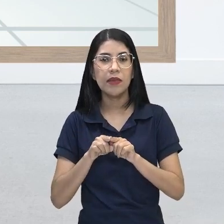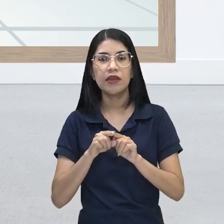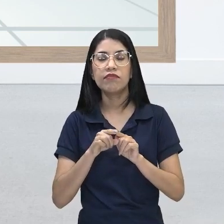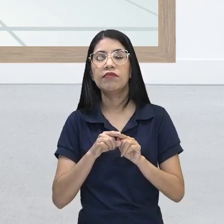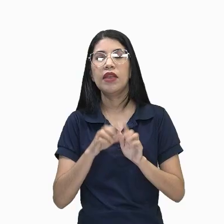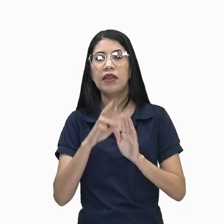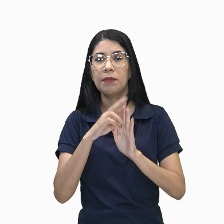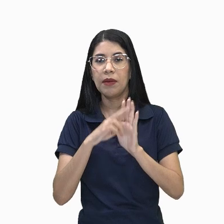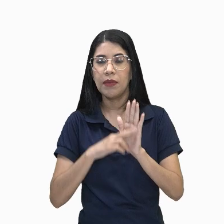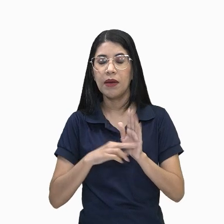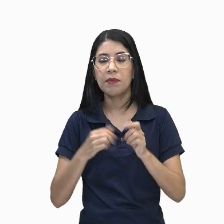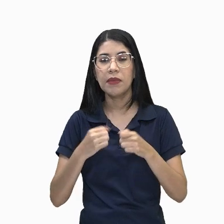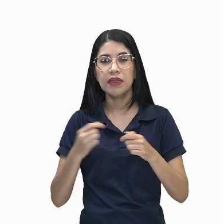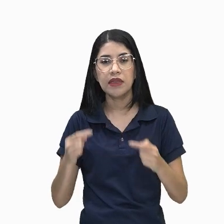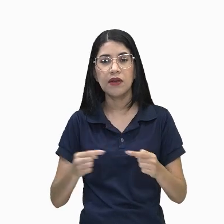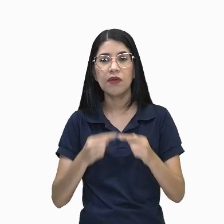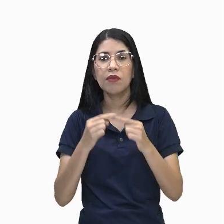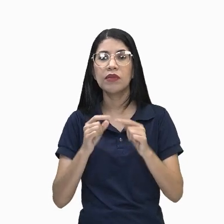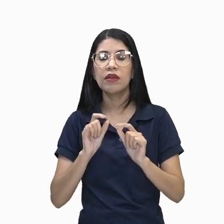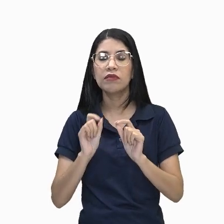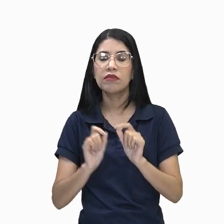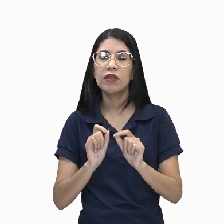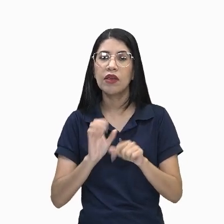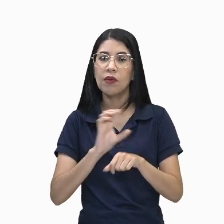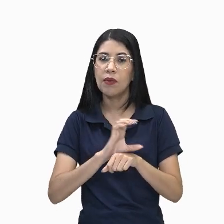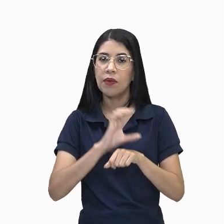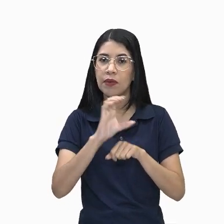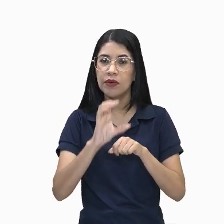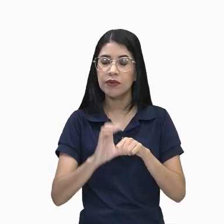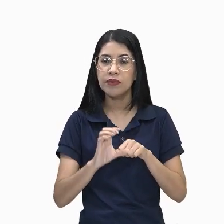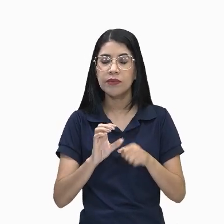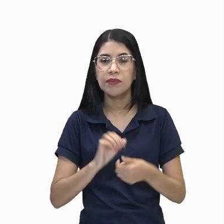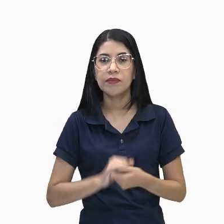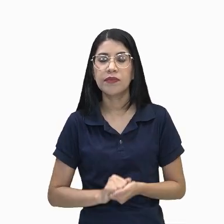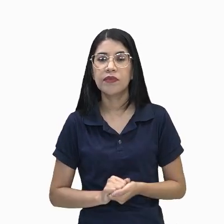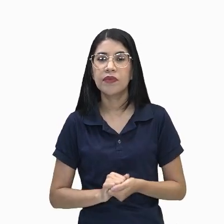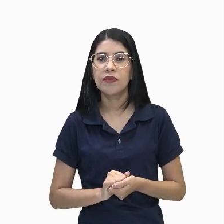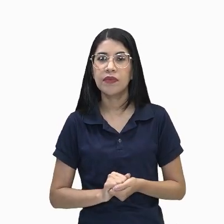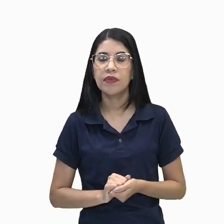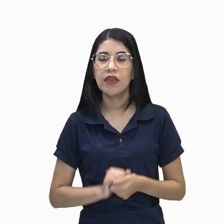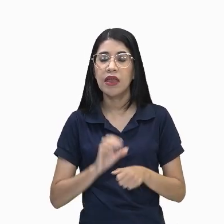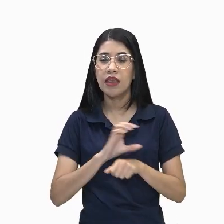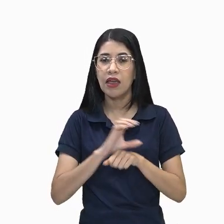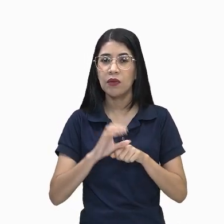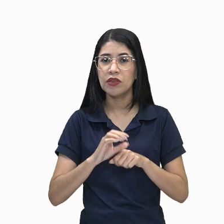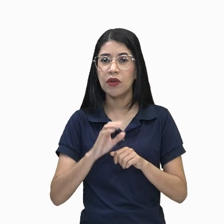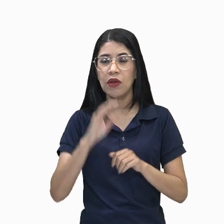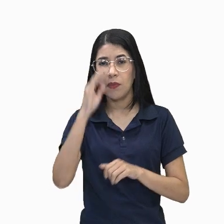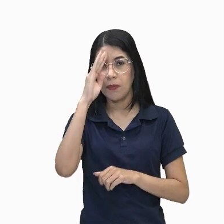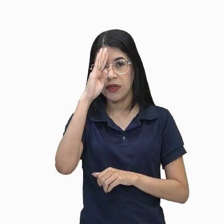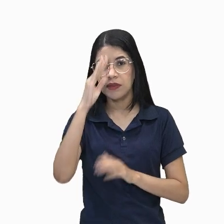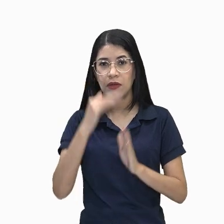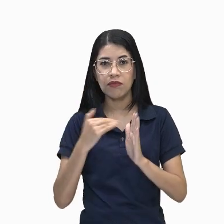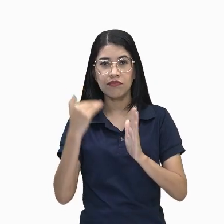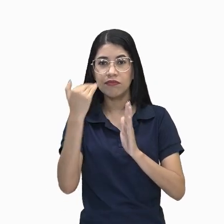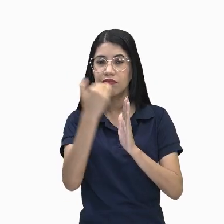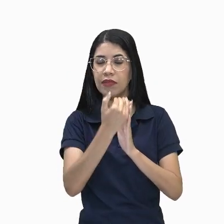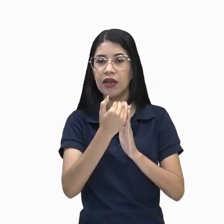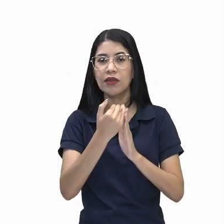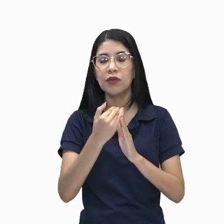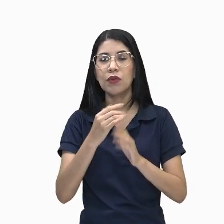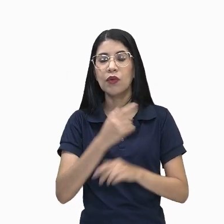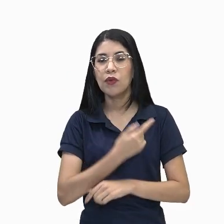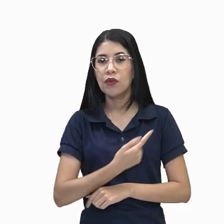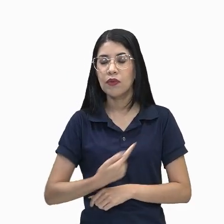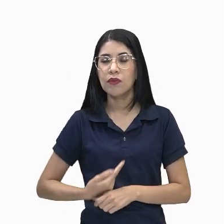devem estar em conformidade com a Constituição, que é a norma suprema do Estado. O